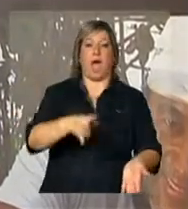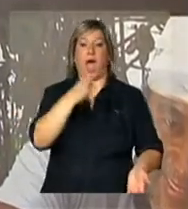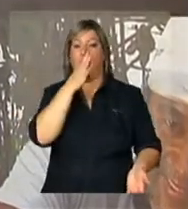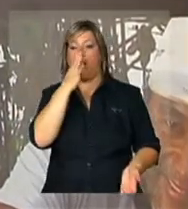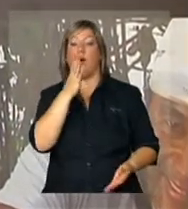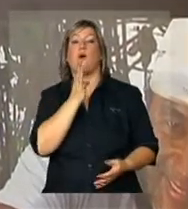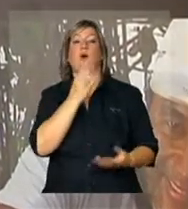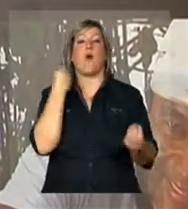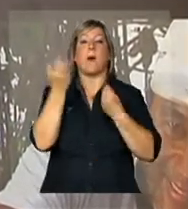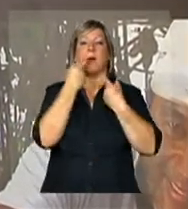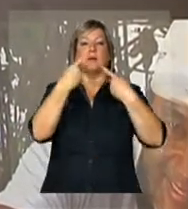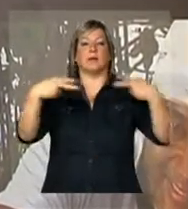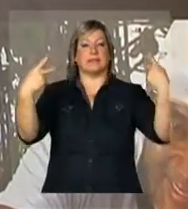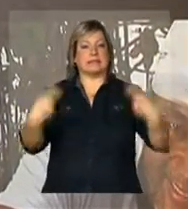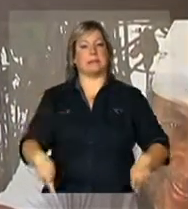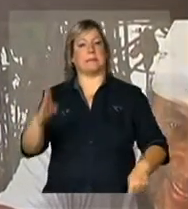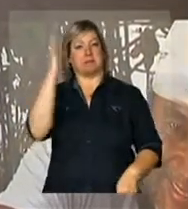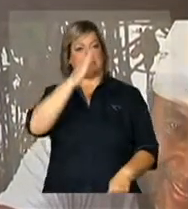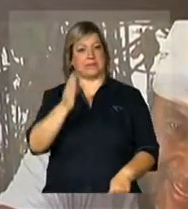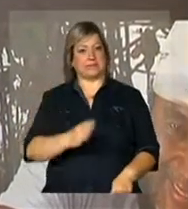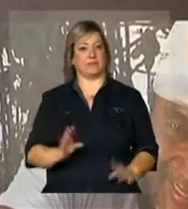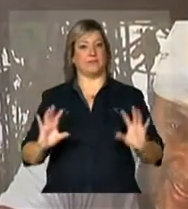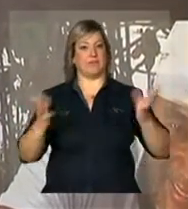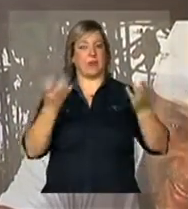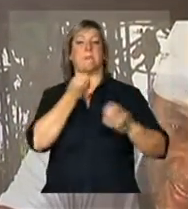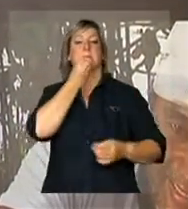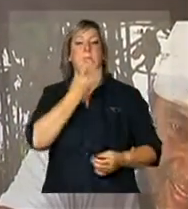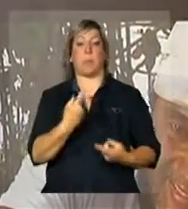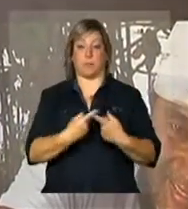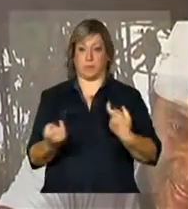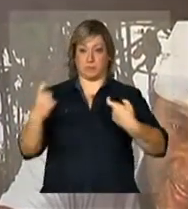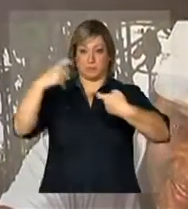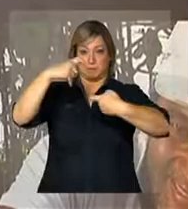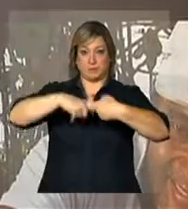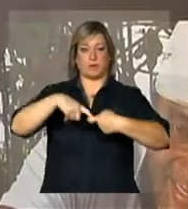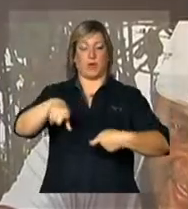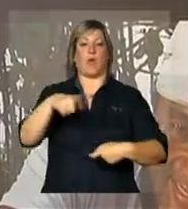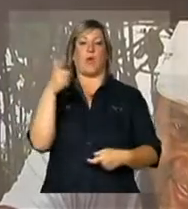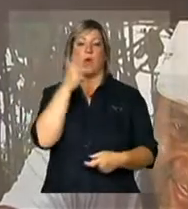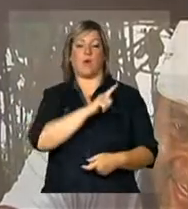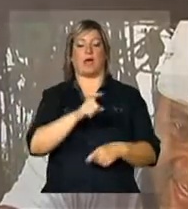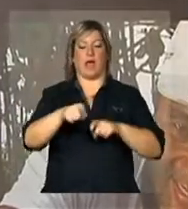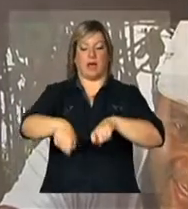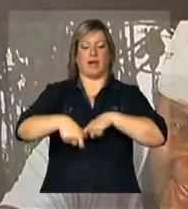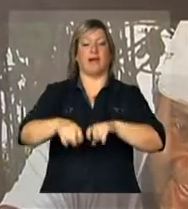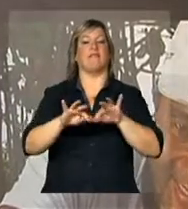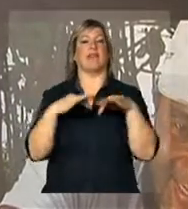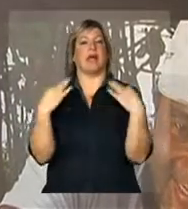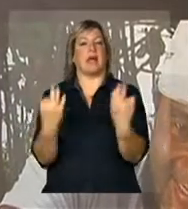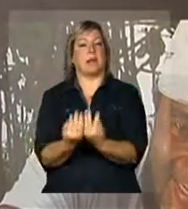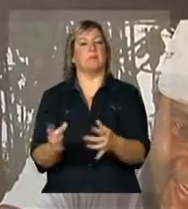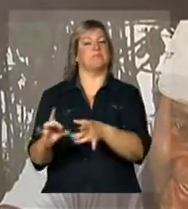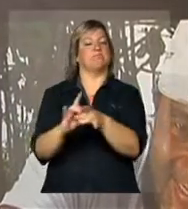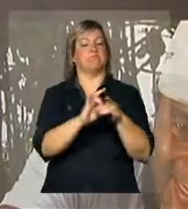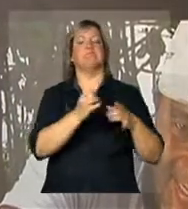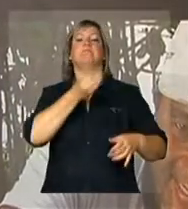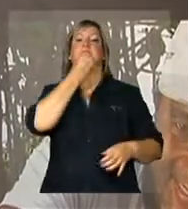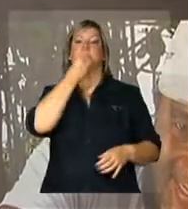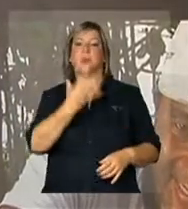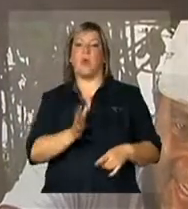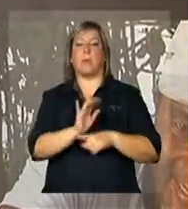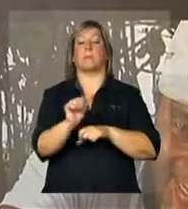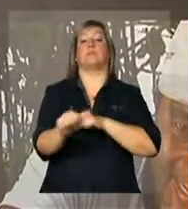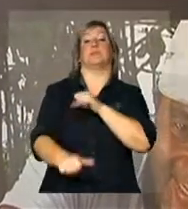economia nos mega-eventos. Então, se você agrega uma parceria com esses setores, a agricultura familiar, você realmente está fazendo uma